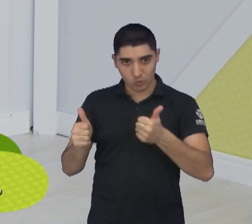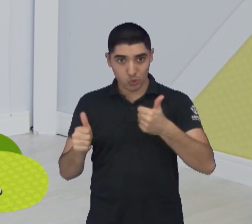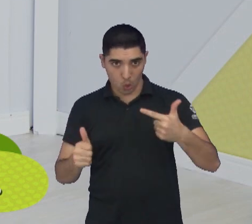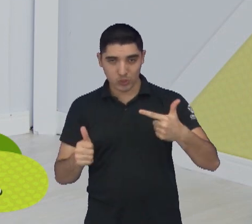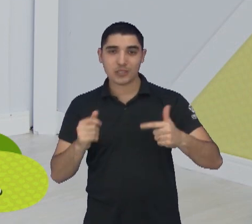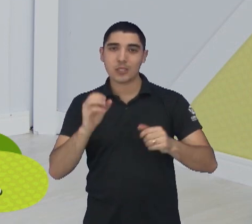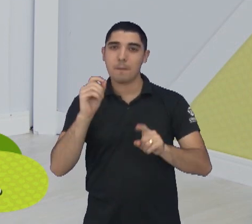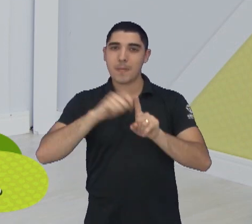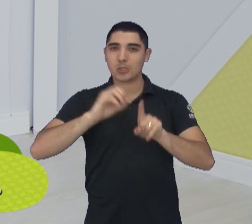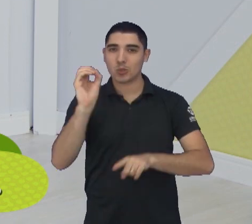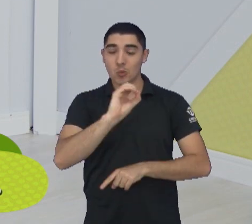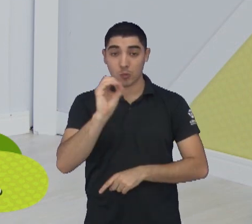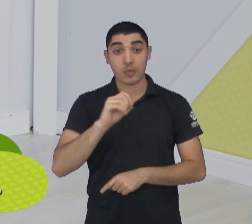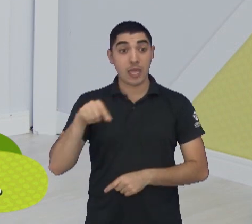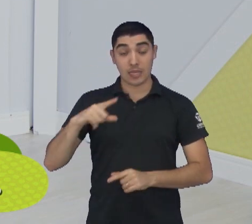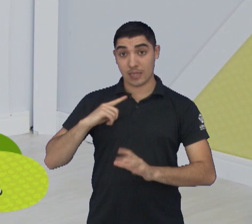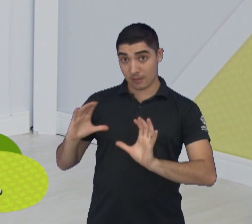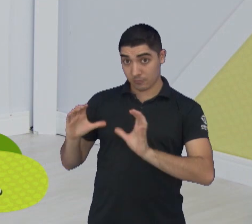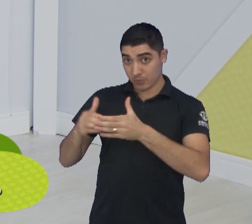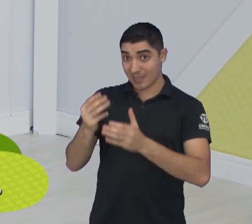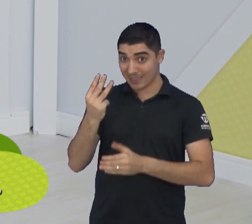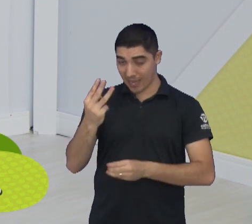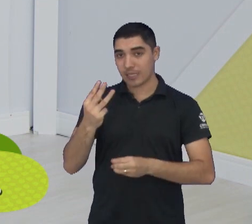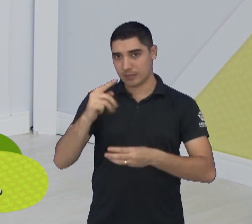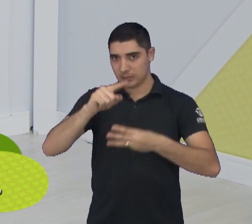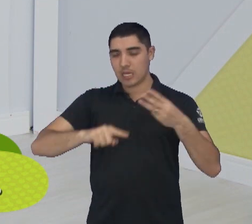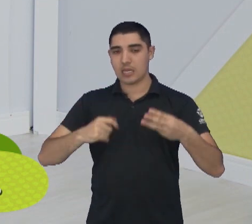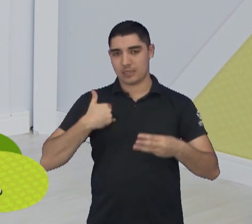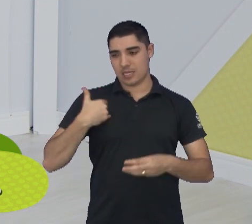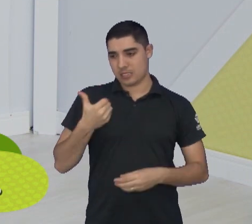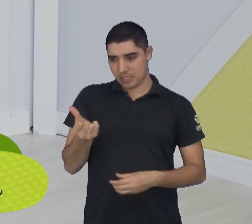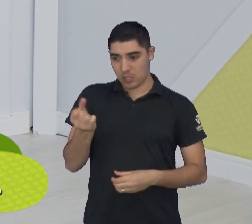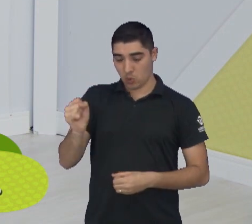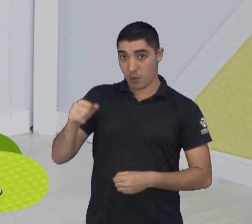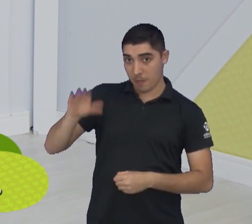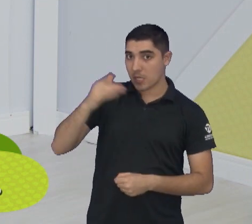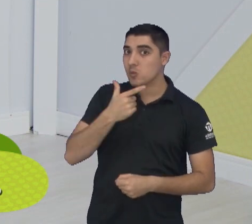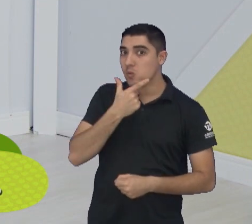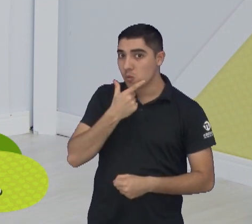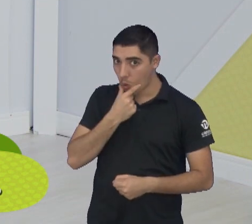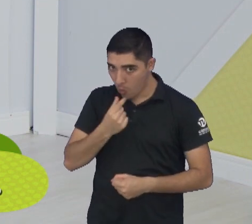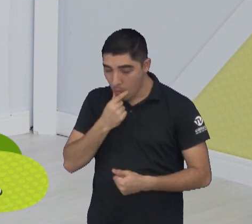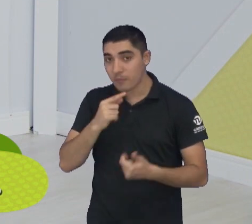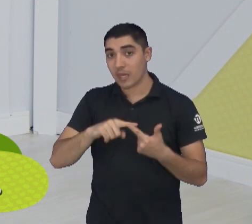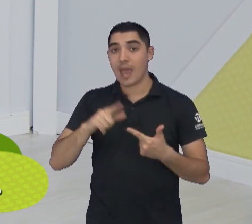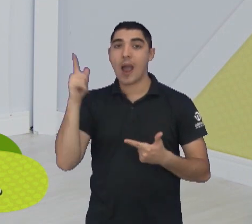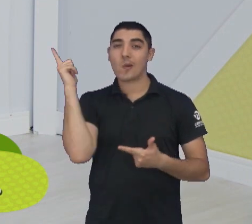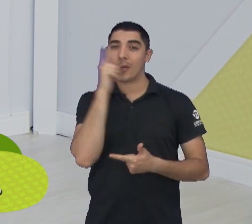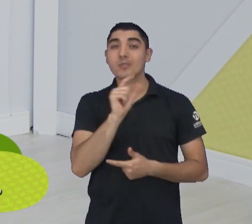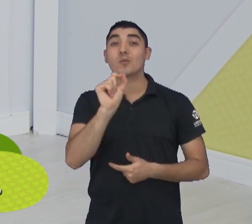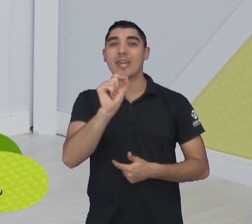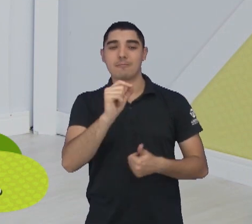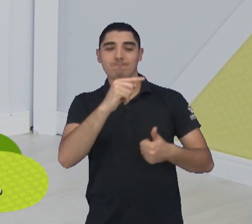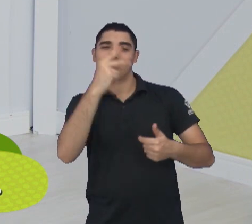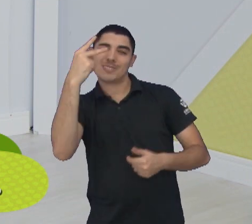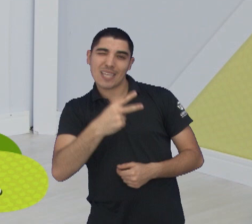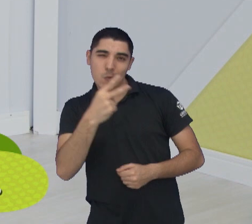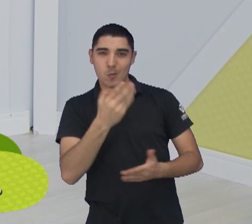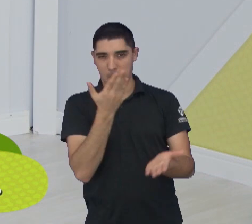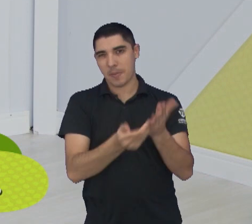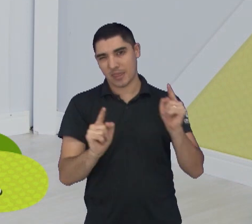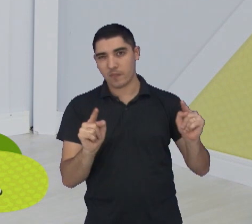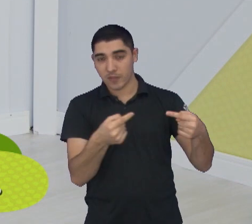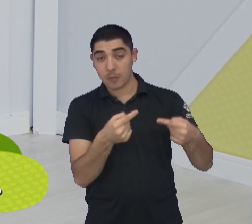o torneio com 3 times. A equipe 68 mais masculina, atual bicampeão nacional, acabou ficando com o vice-campeonato. O